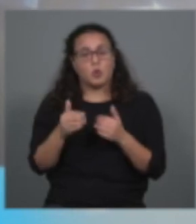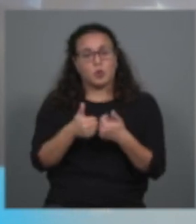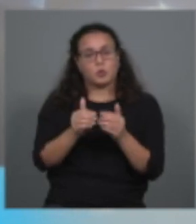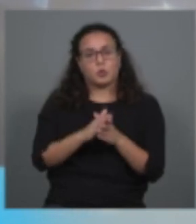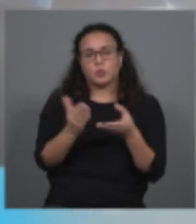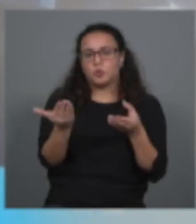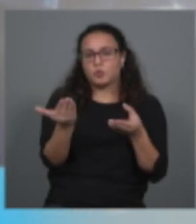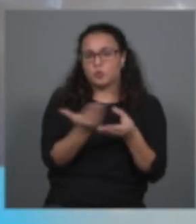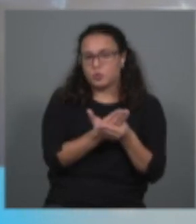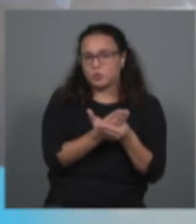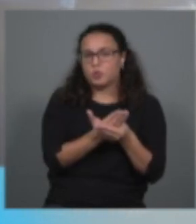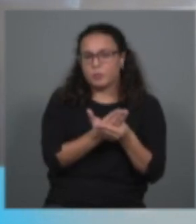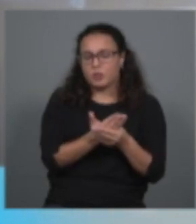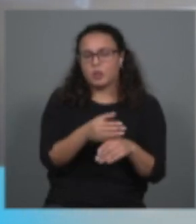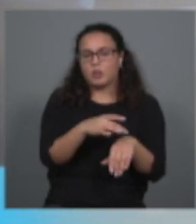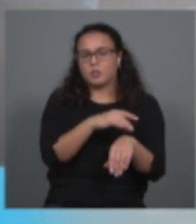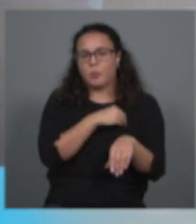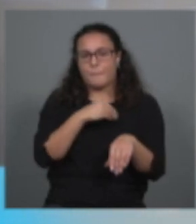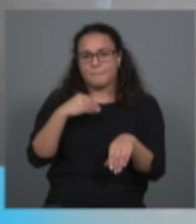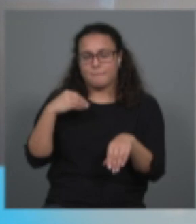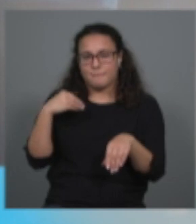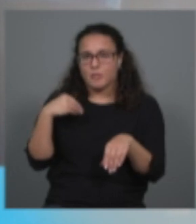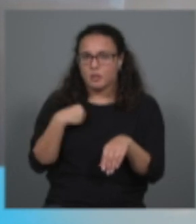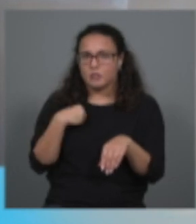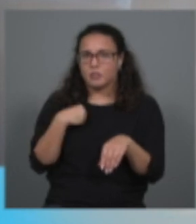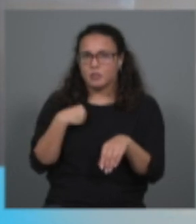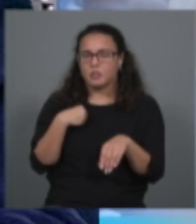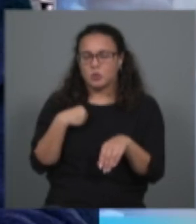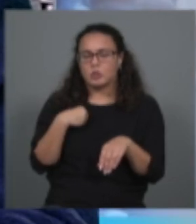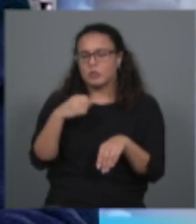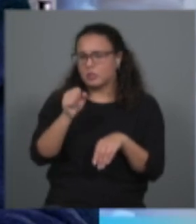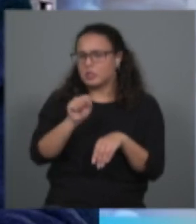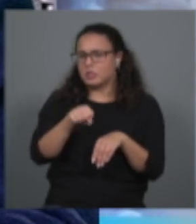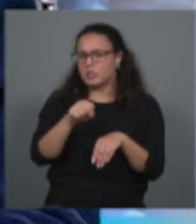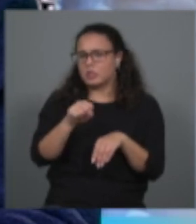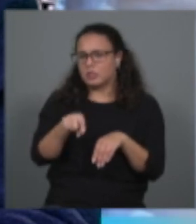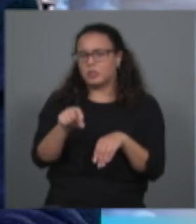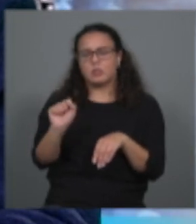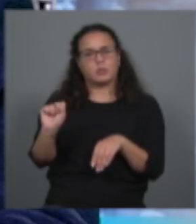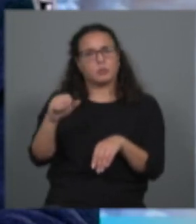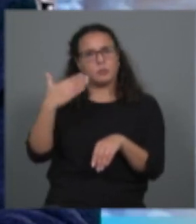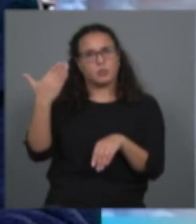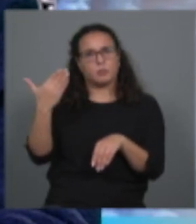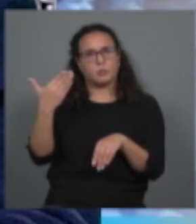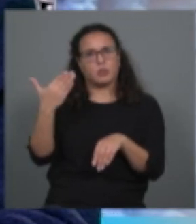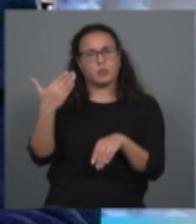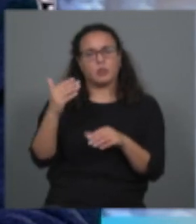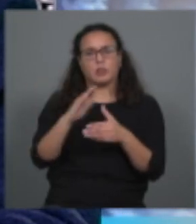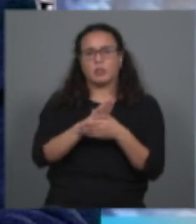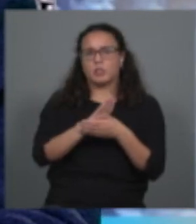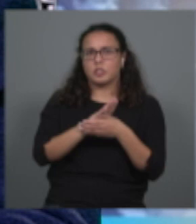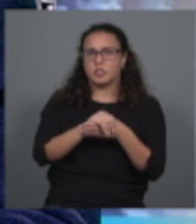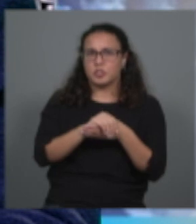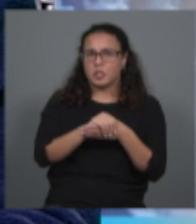documentação científica, médica, de registros clínicos, não é? Sobretudo isso, porque cartas com graças